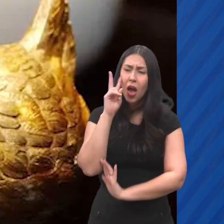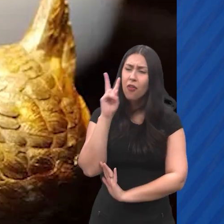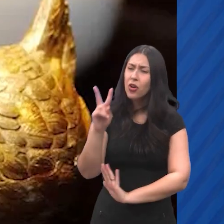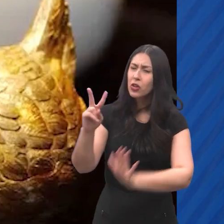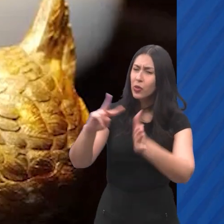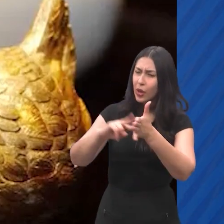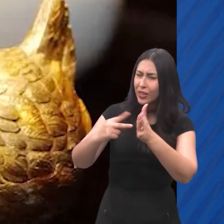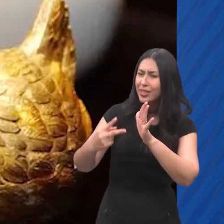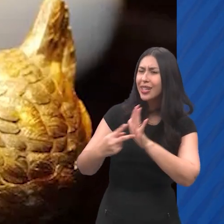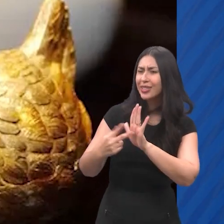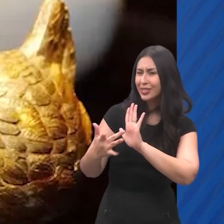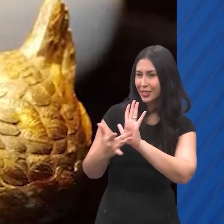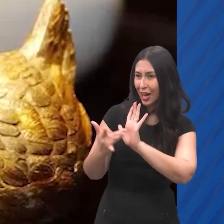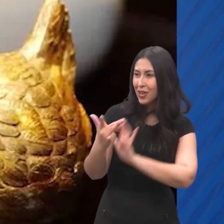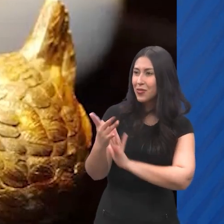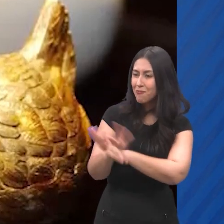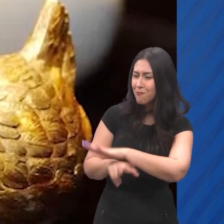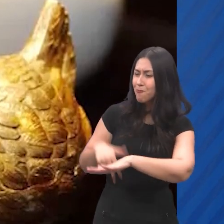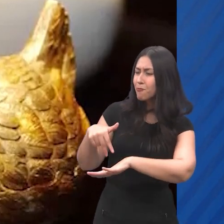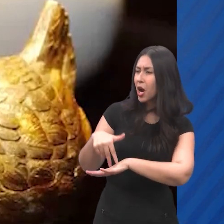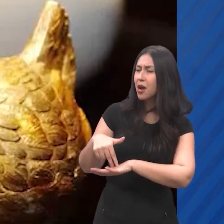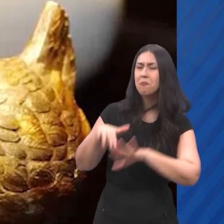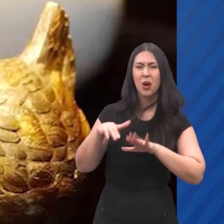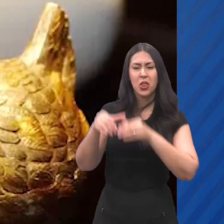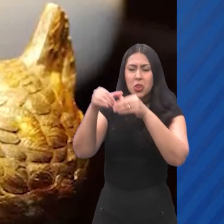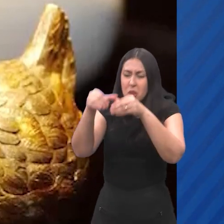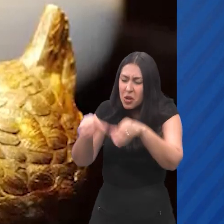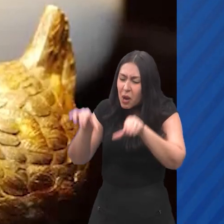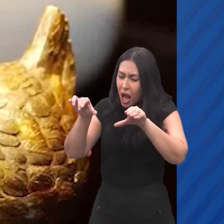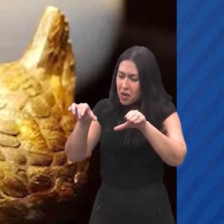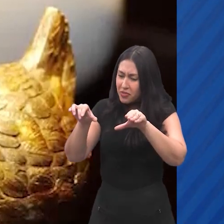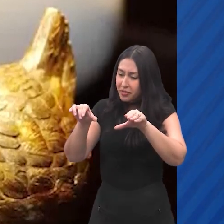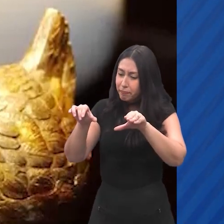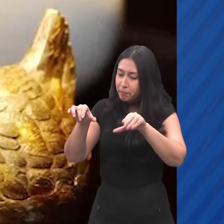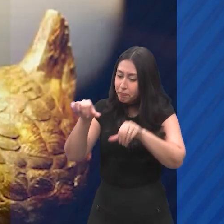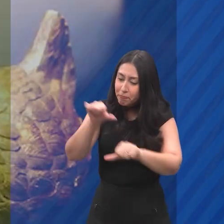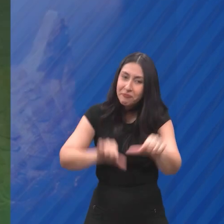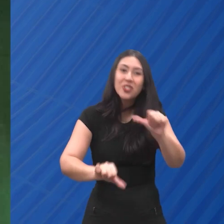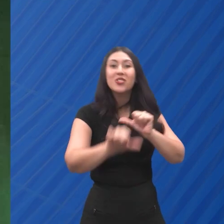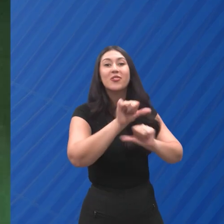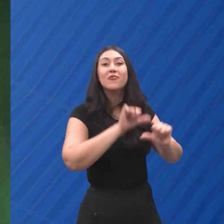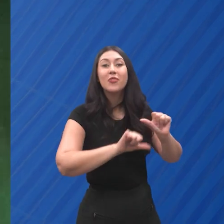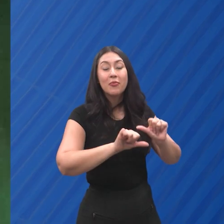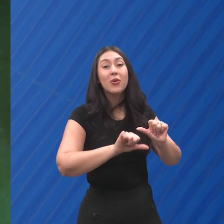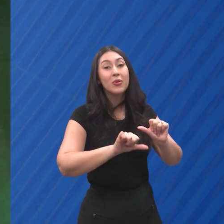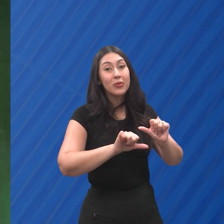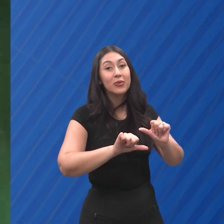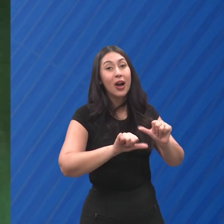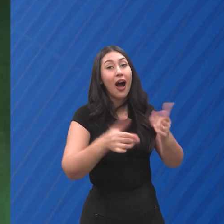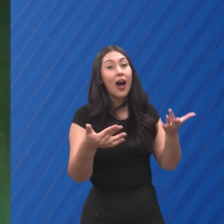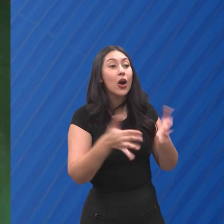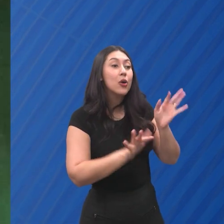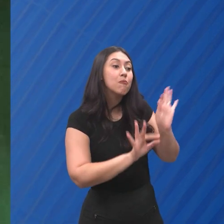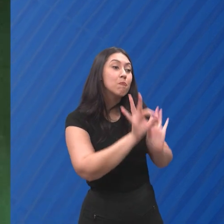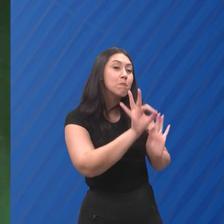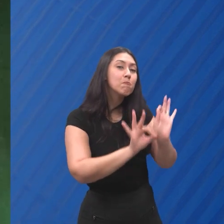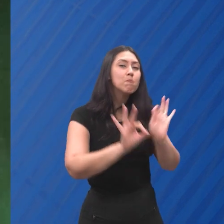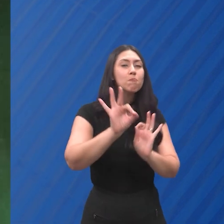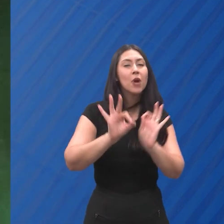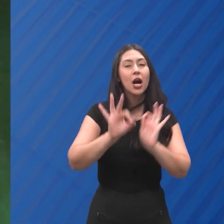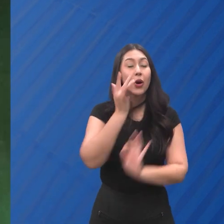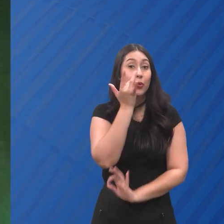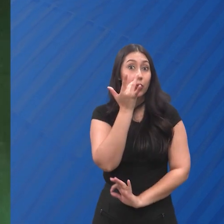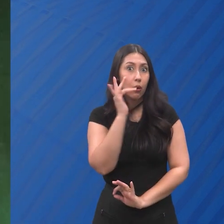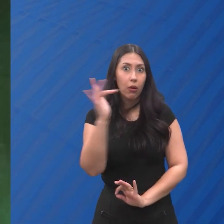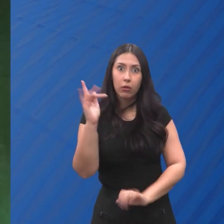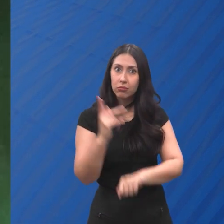de Jesus. Mas foi questão de tempo para que os ovos de galinha decorados passassem a ser objetos